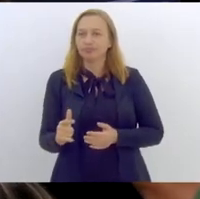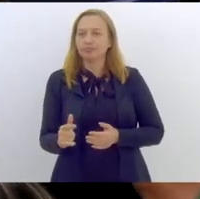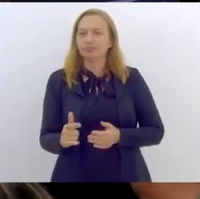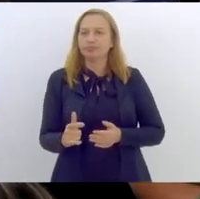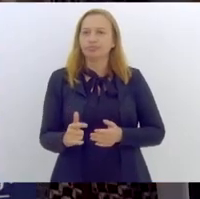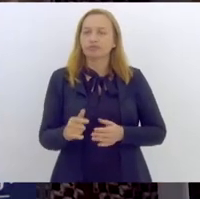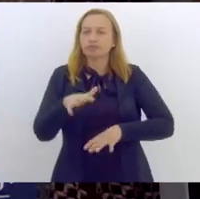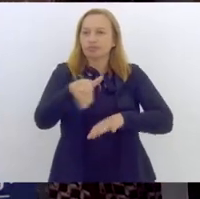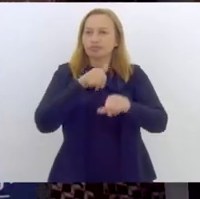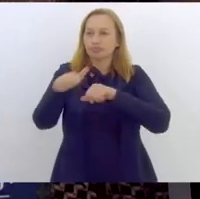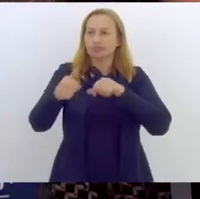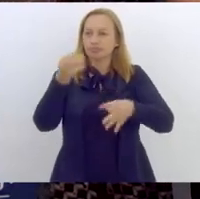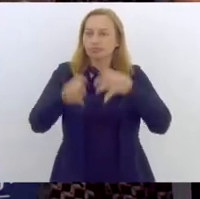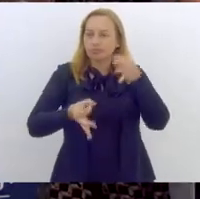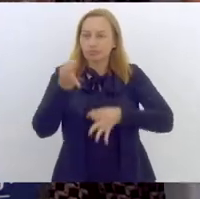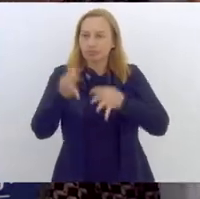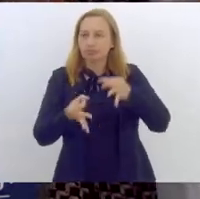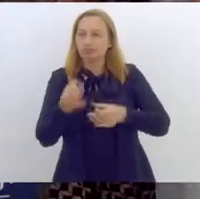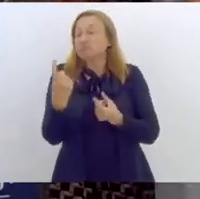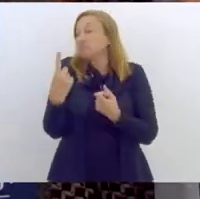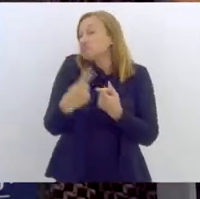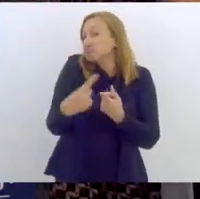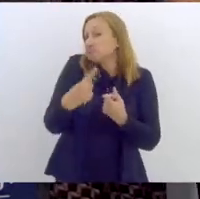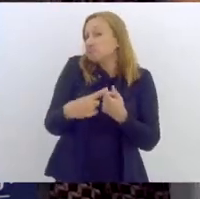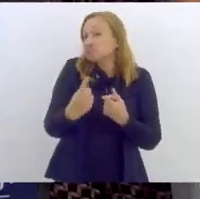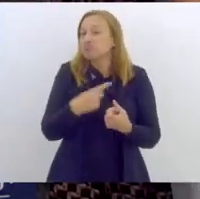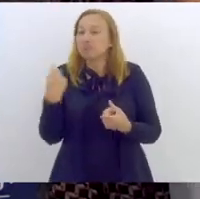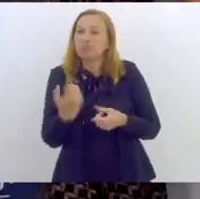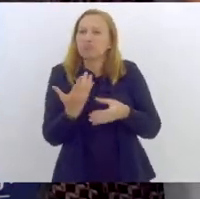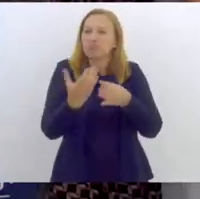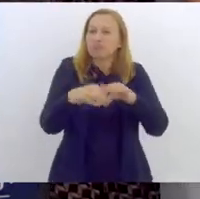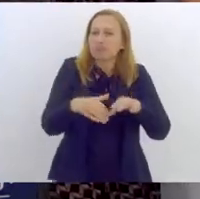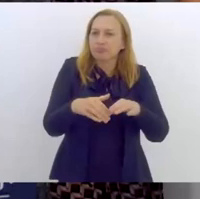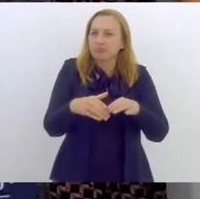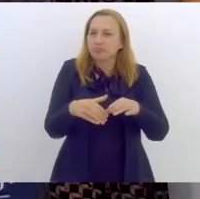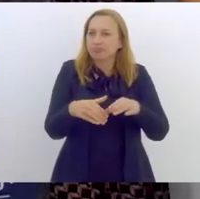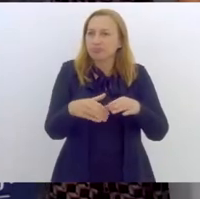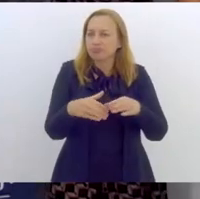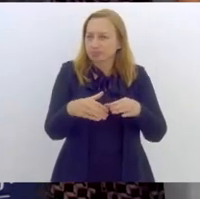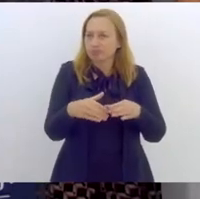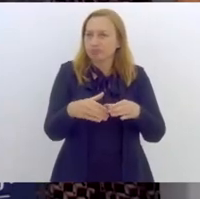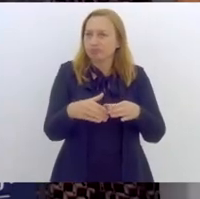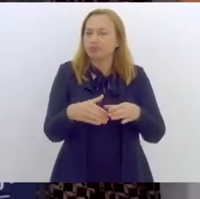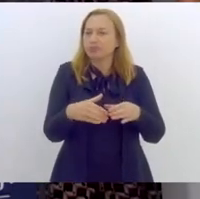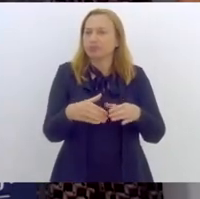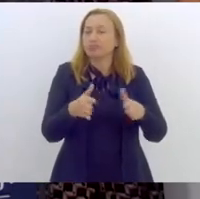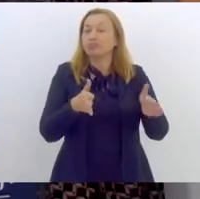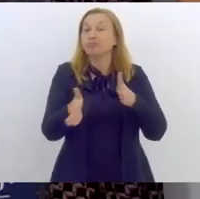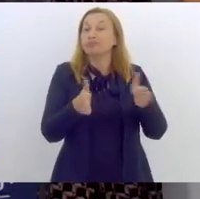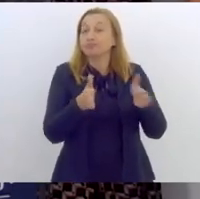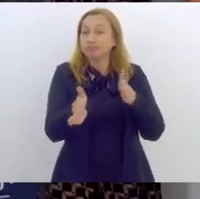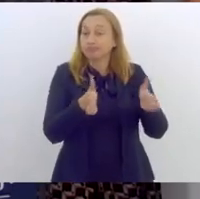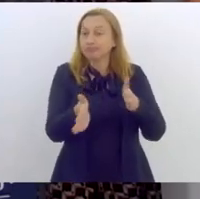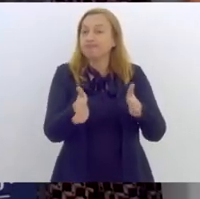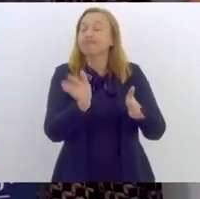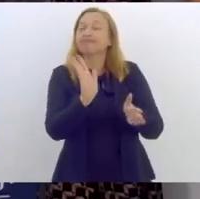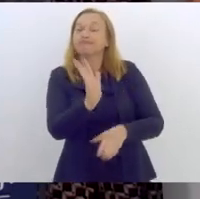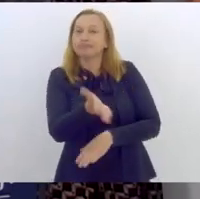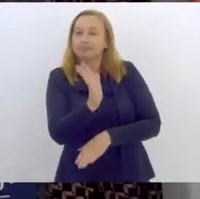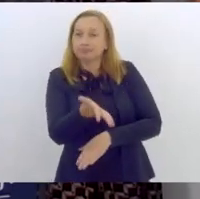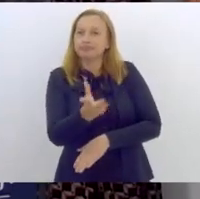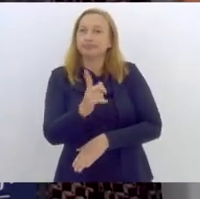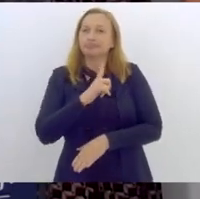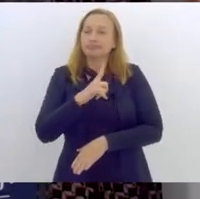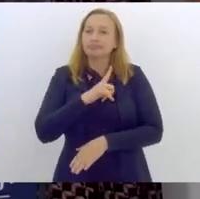convocação porque primeiro que nosso concurso foi atingido pela lei da suspensão dos prazos isso a gente já tem